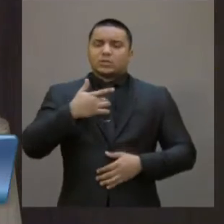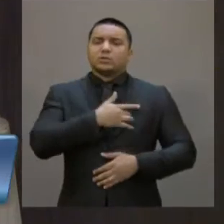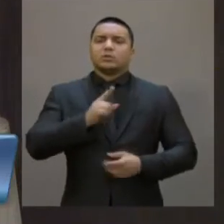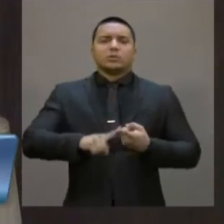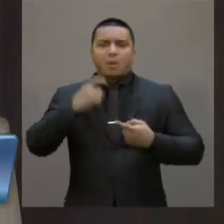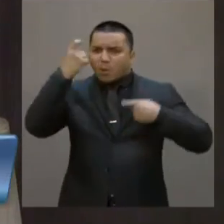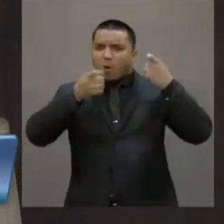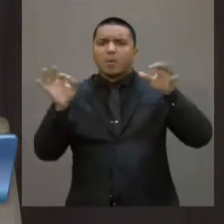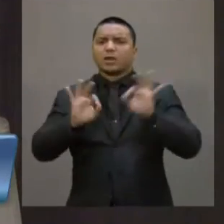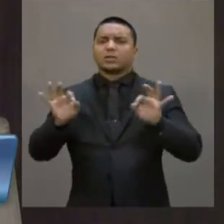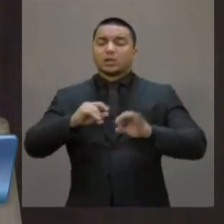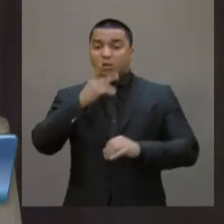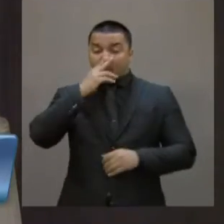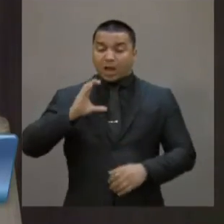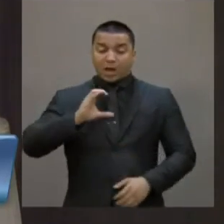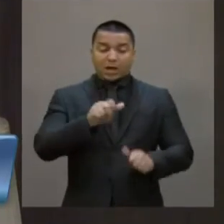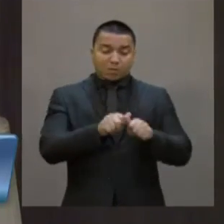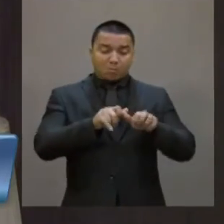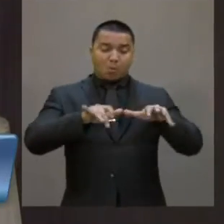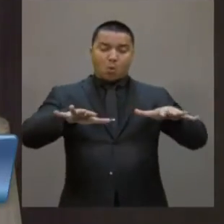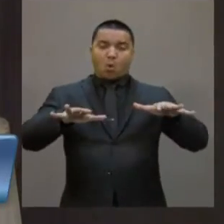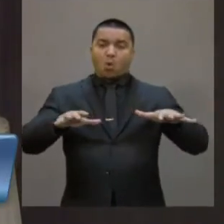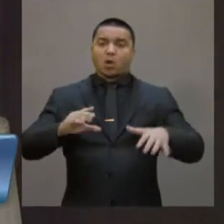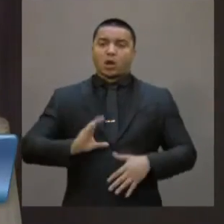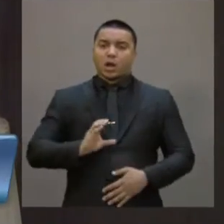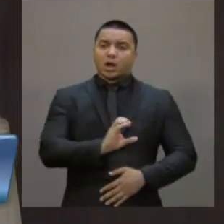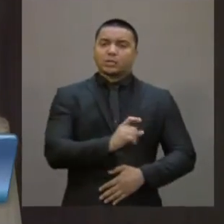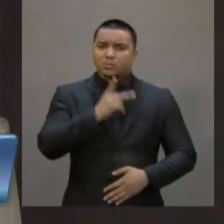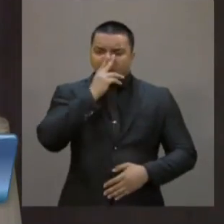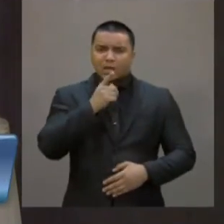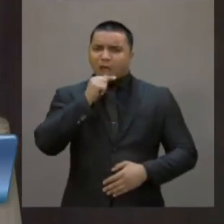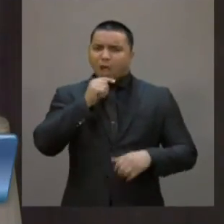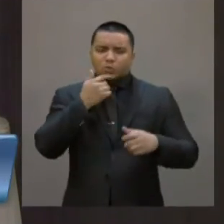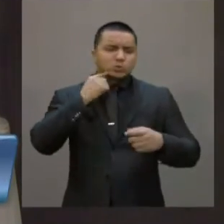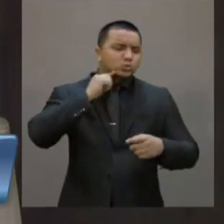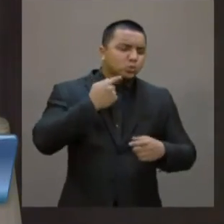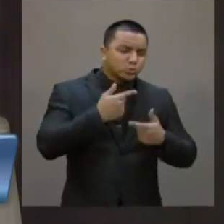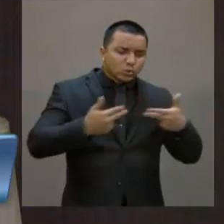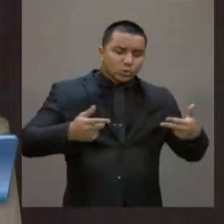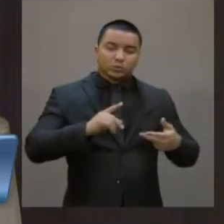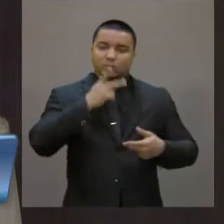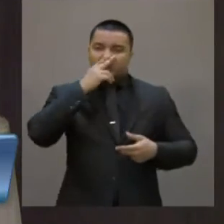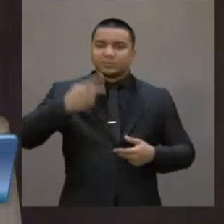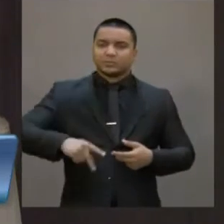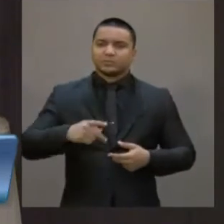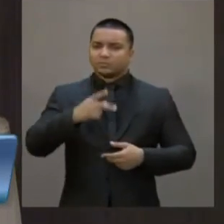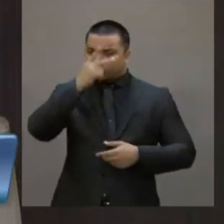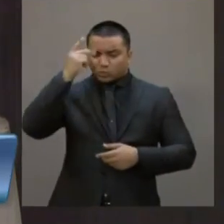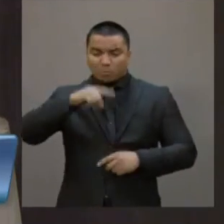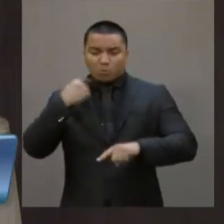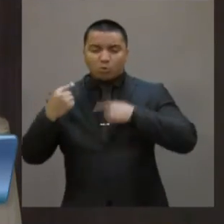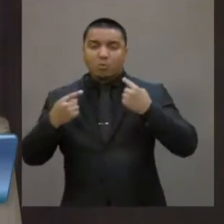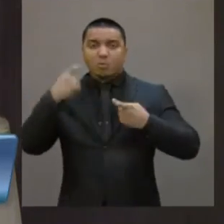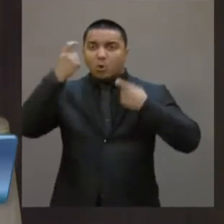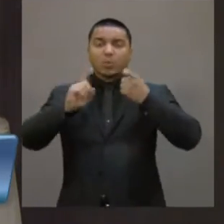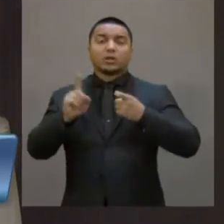estão preocupadas com o avanço do câncer, elas não estão preocupadas com a contaminação da água, elas não estão preocupadas com a mortandade do meio ambiente e dos seres humanos. Elas